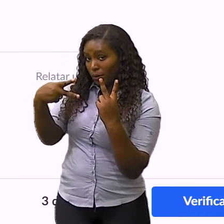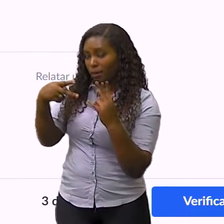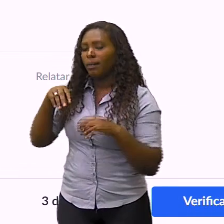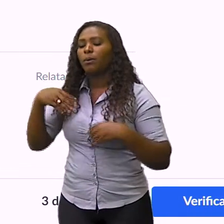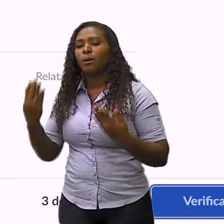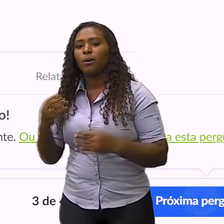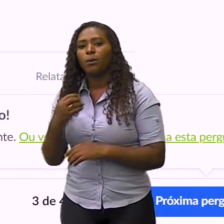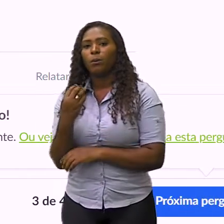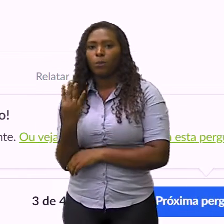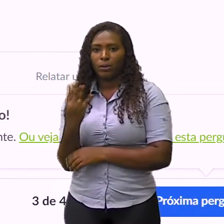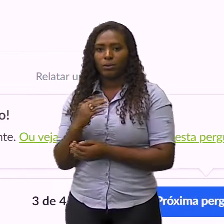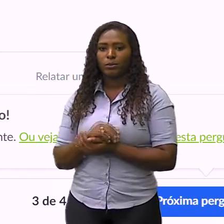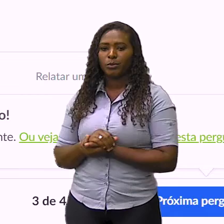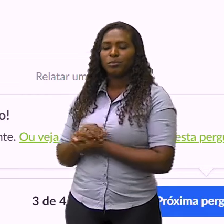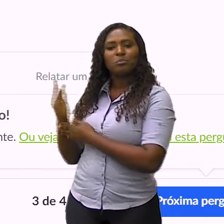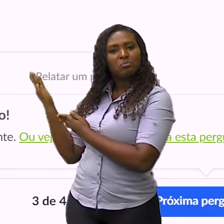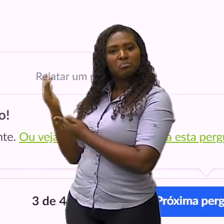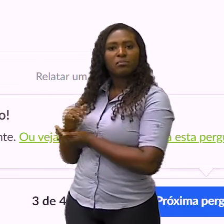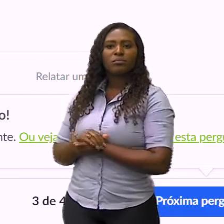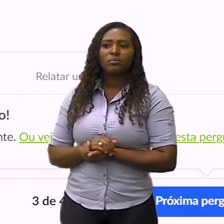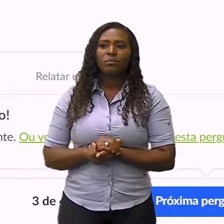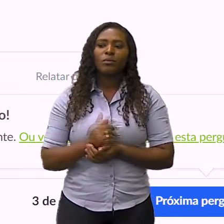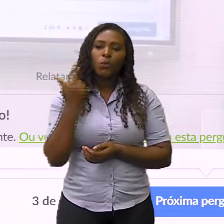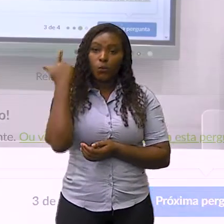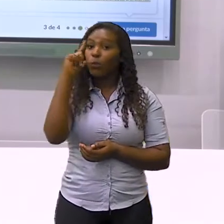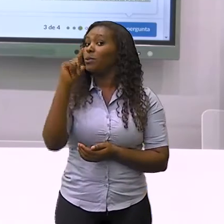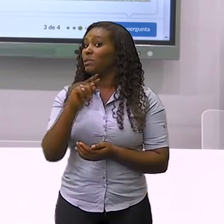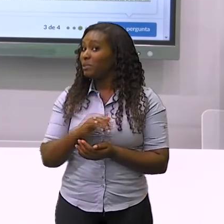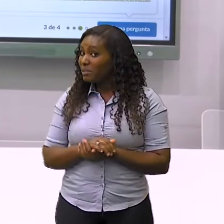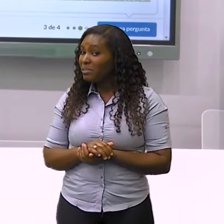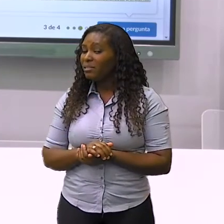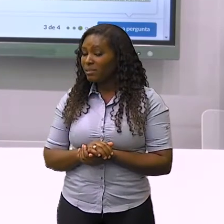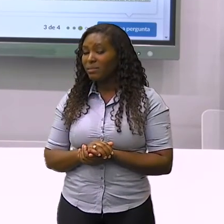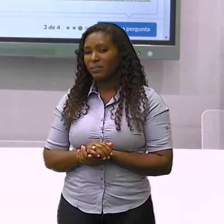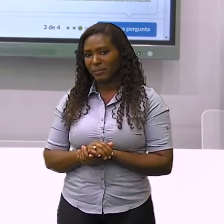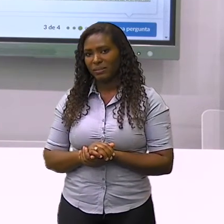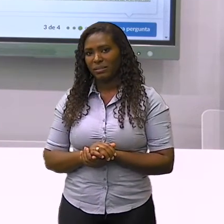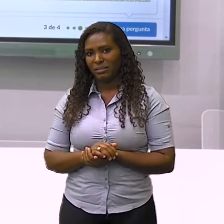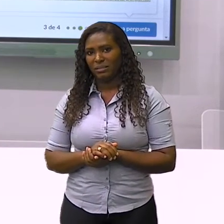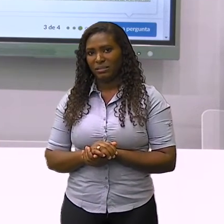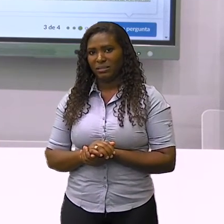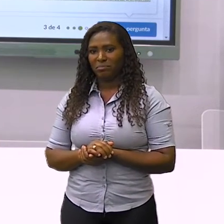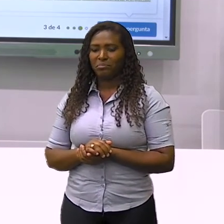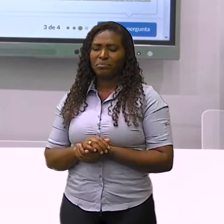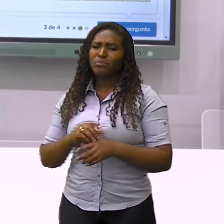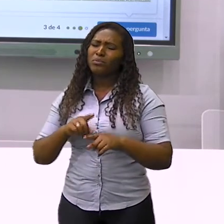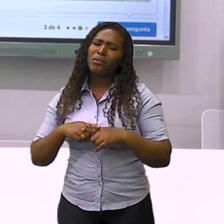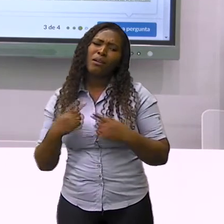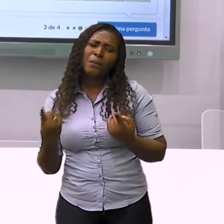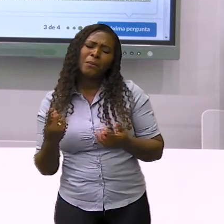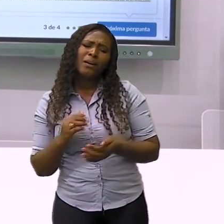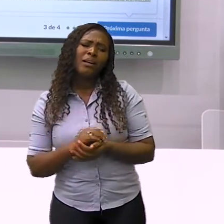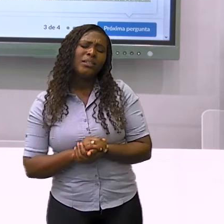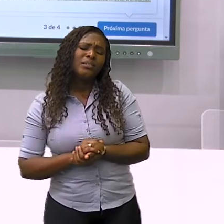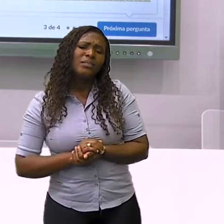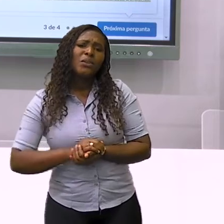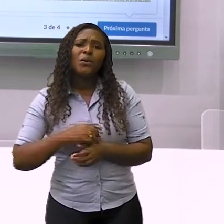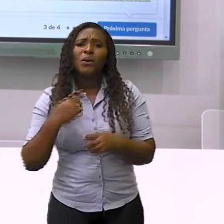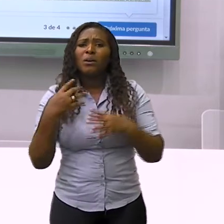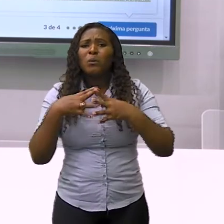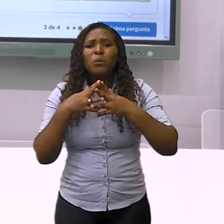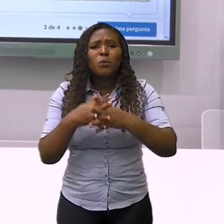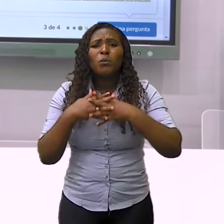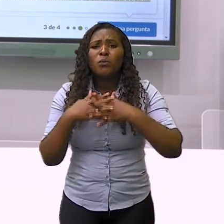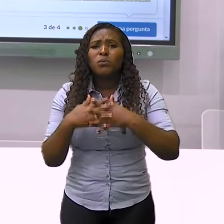1, certo? E eu tenho dois números que multiplicado vai dar